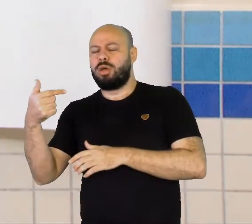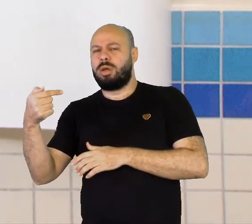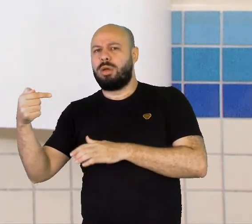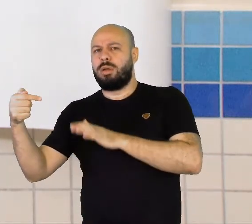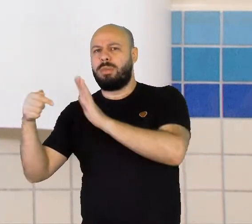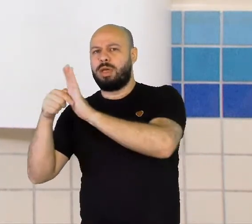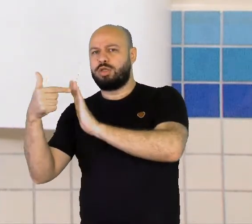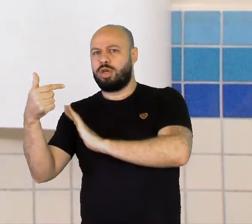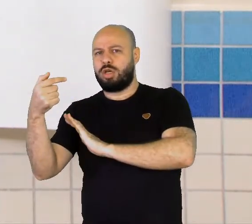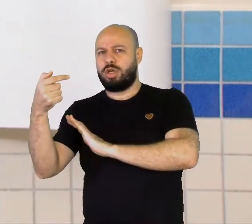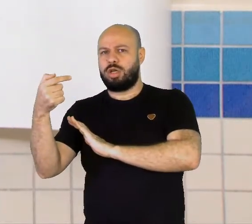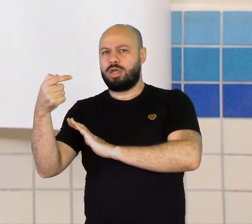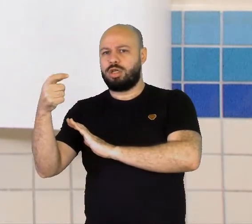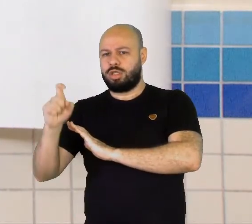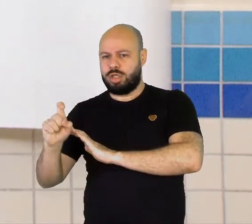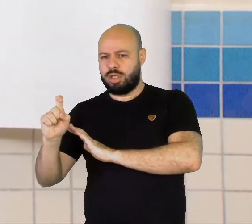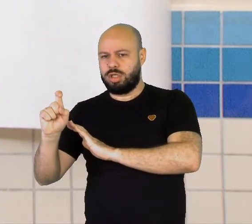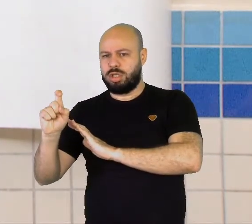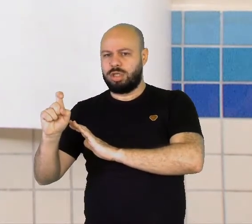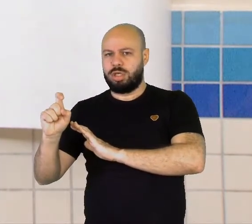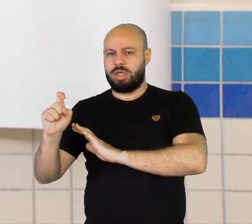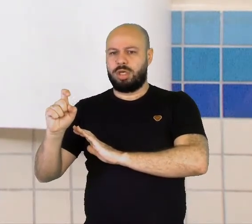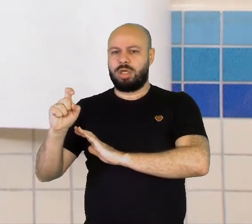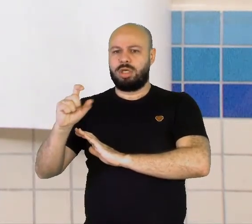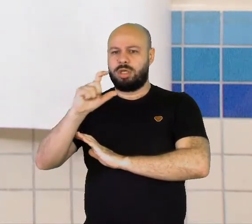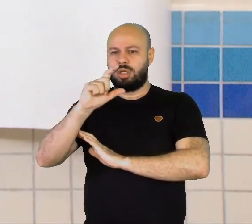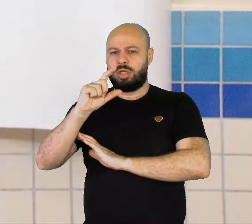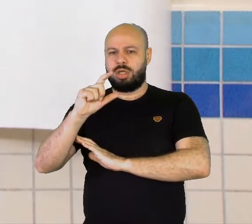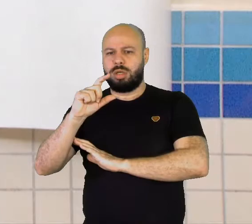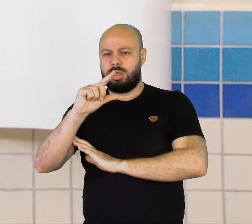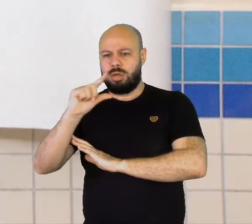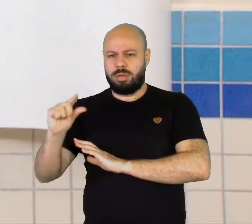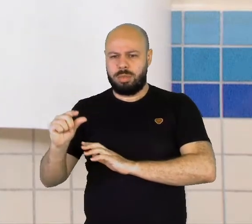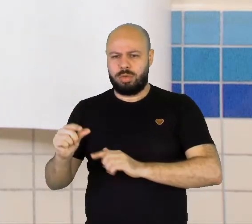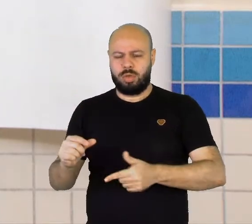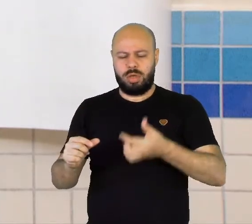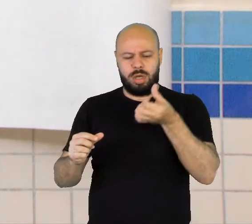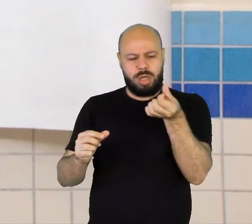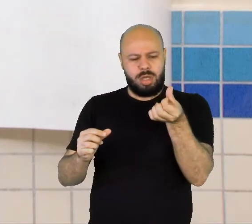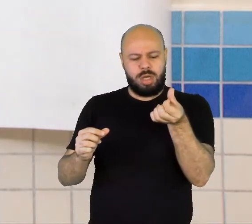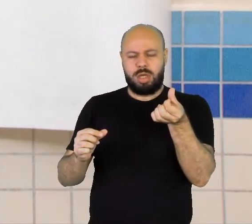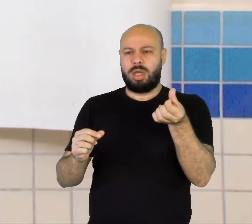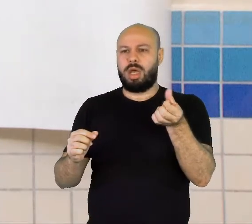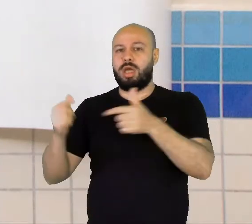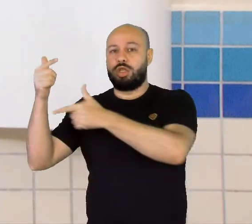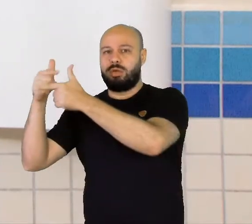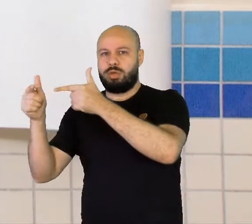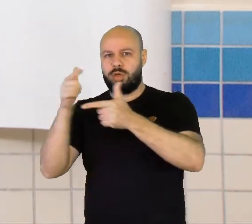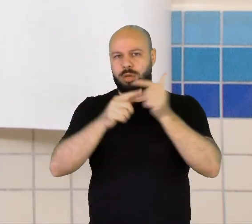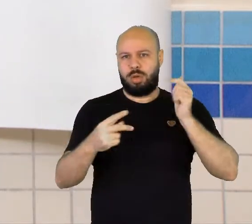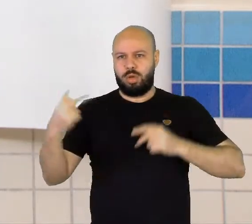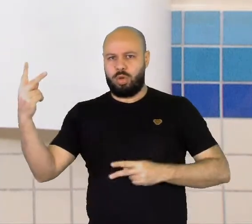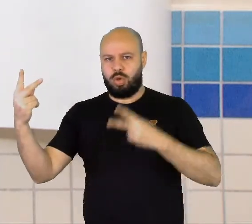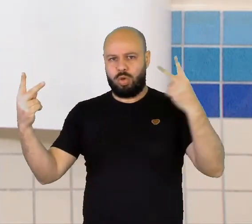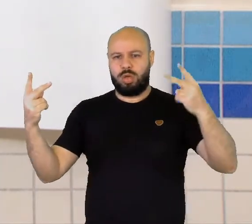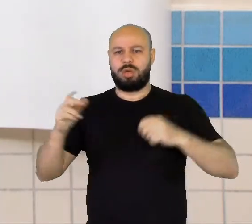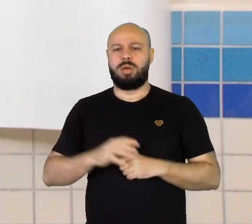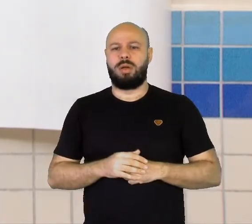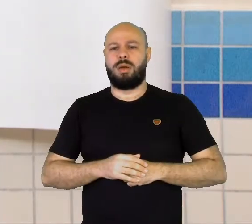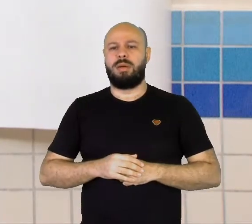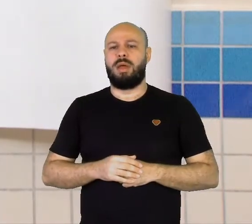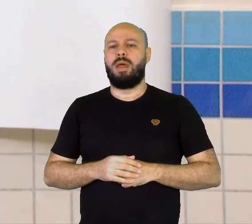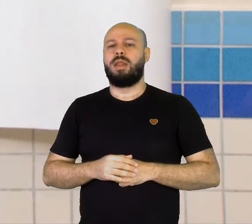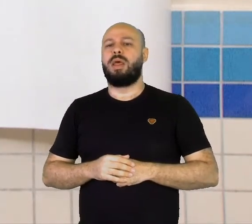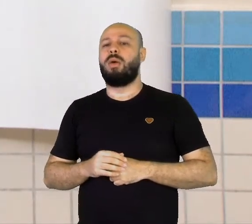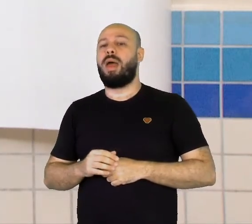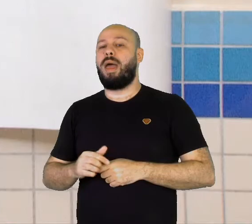menos 2, x. Dividir por um número negativo, então vou mudar o meu sinal. Se era o sinal de